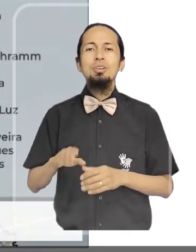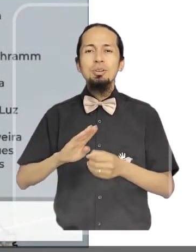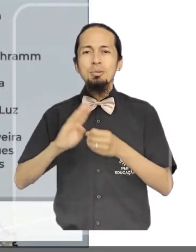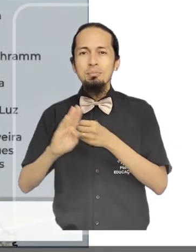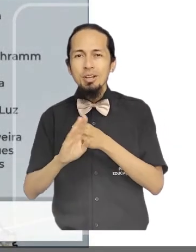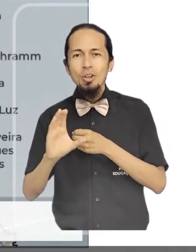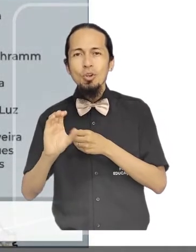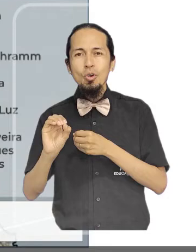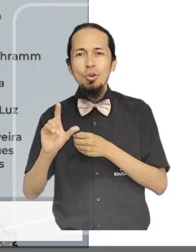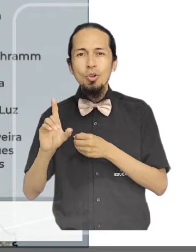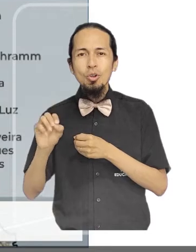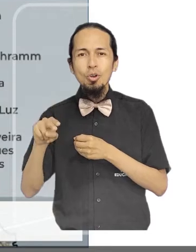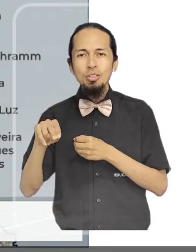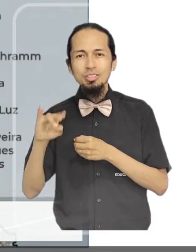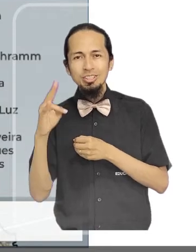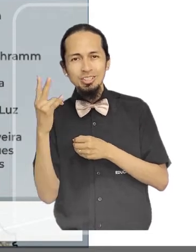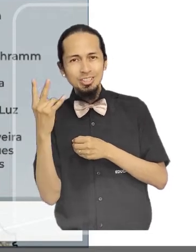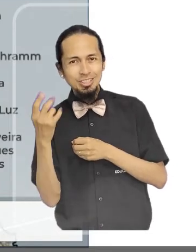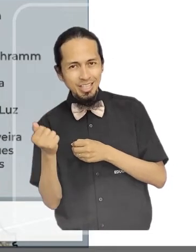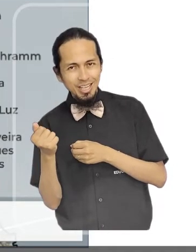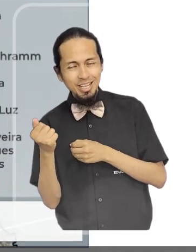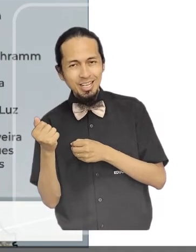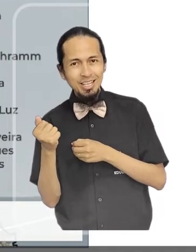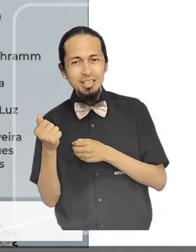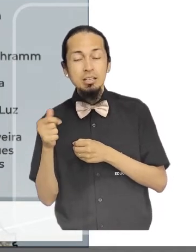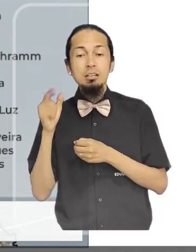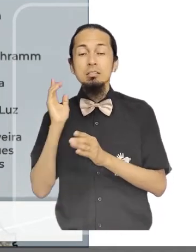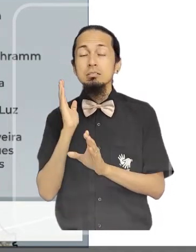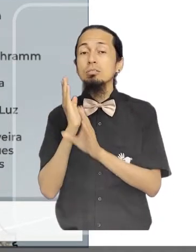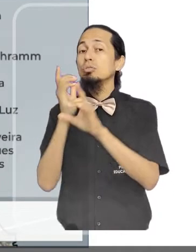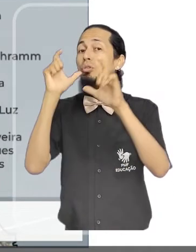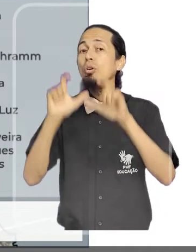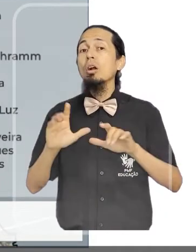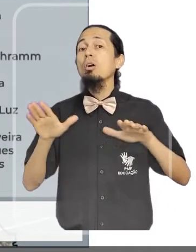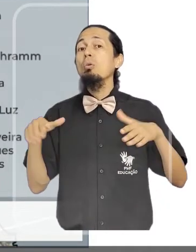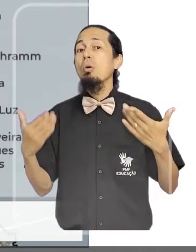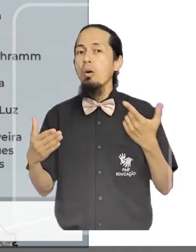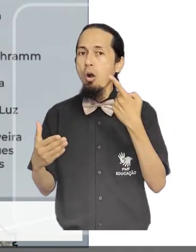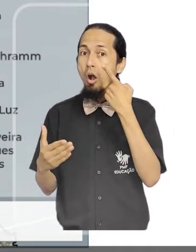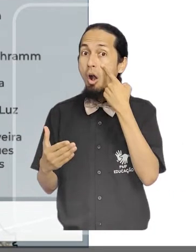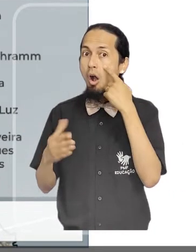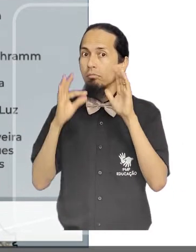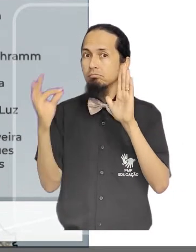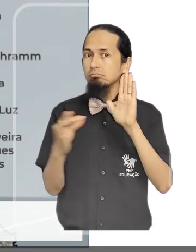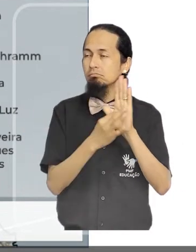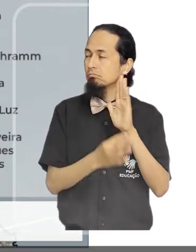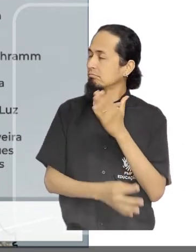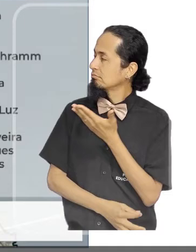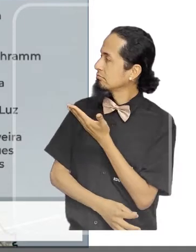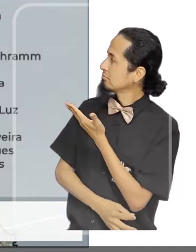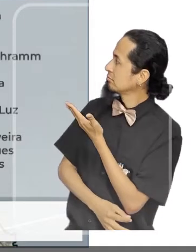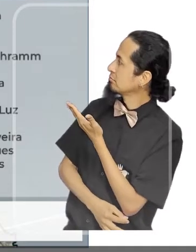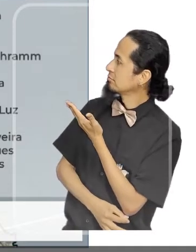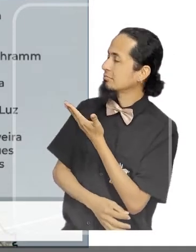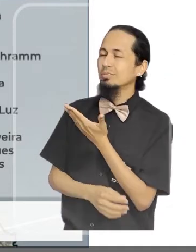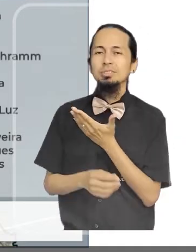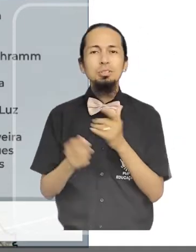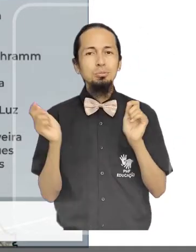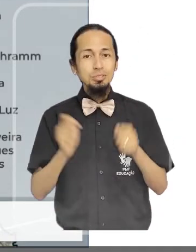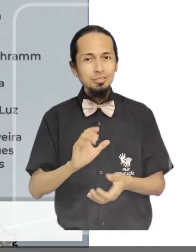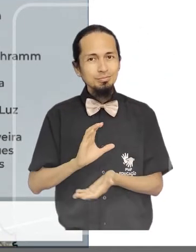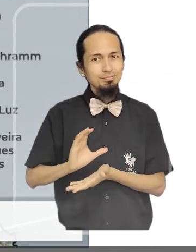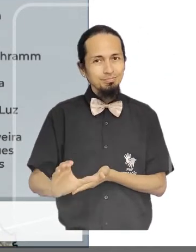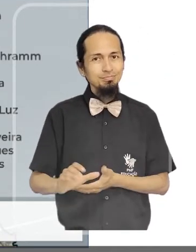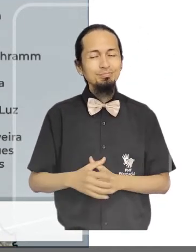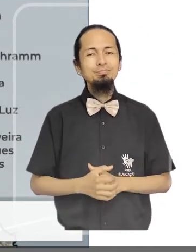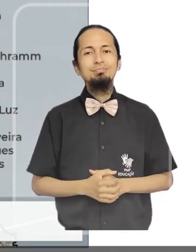Em Coloninha, Balneário do Estreito, foram identificados os seguintes locais mostrados neste mapa com potencial